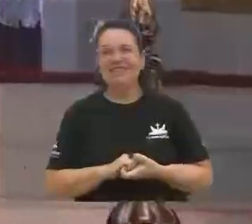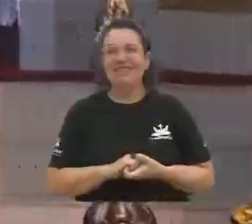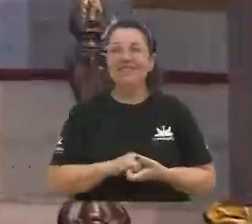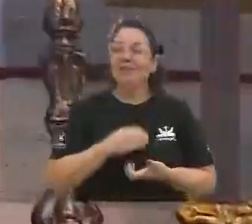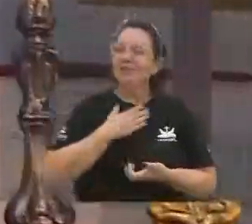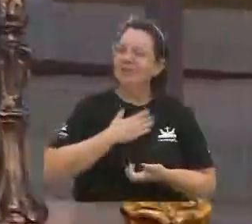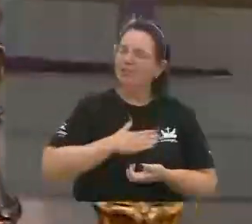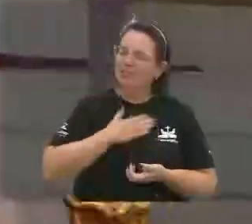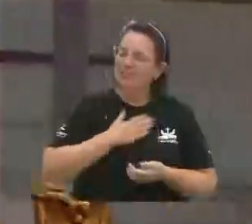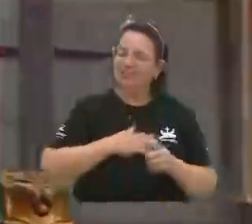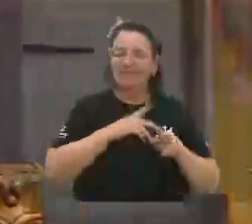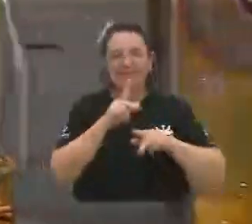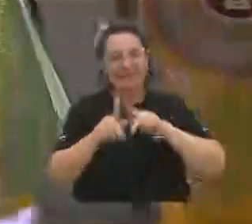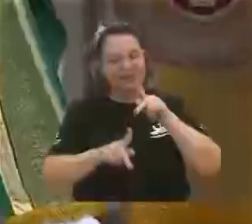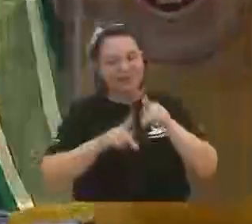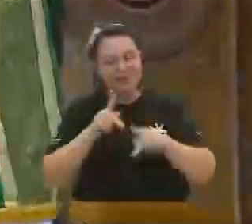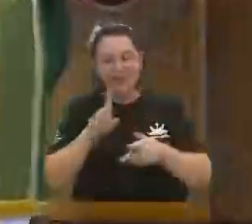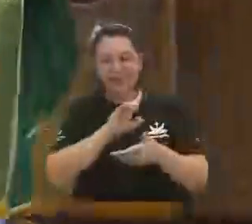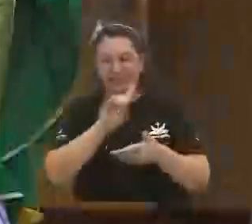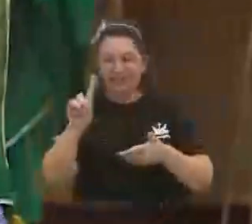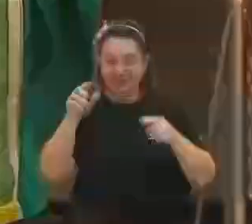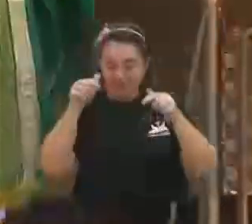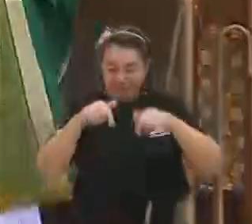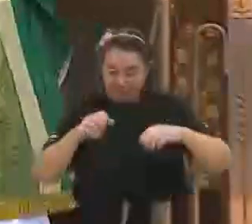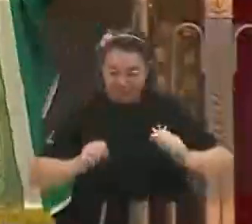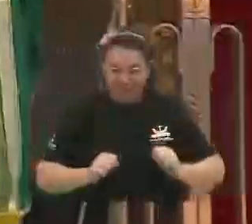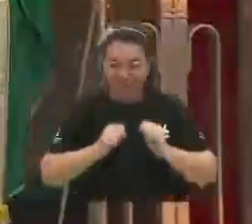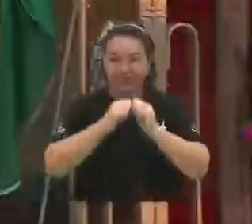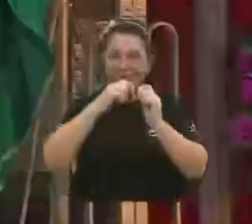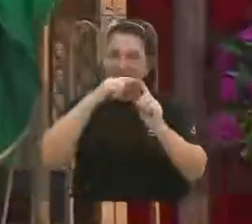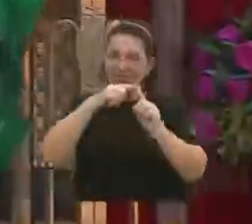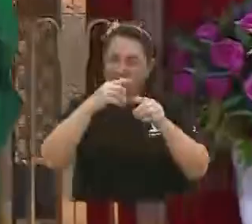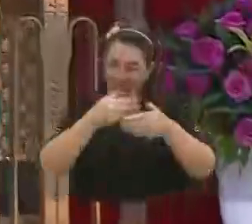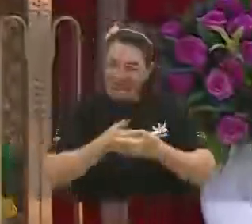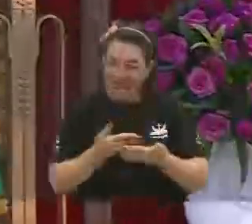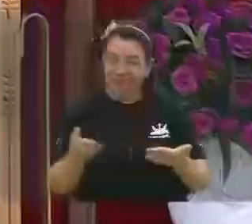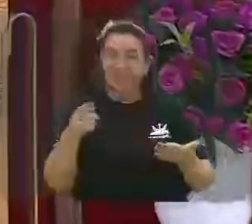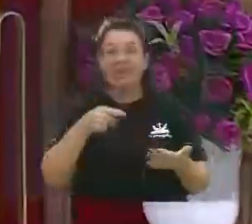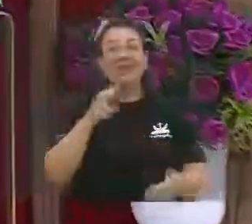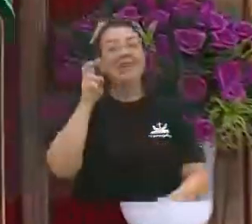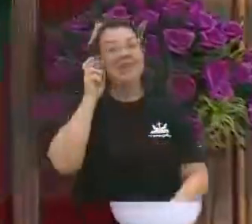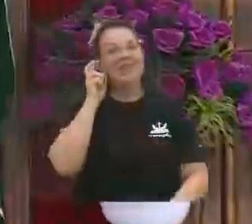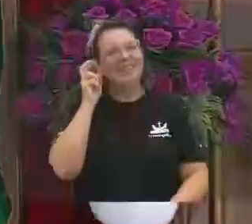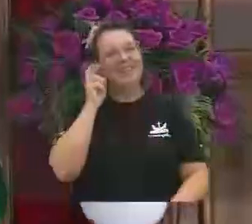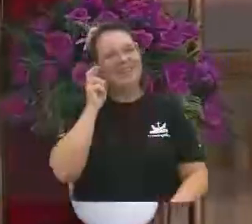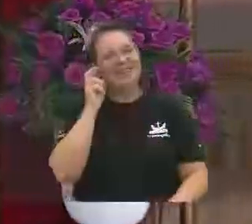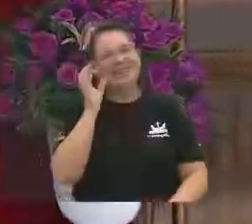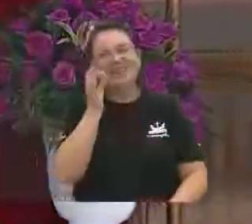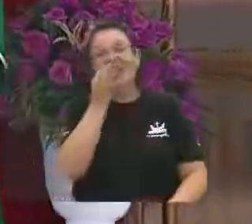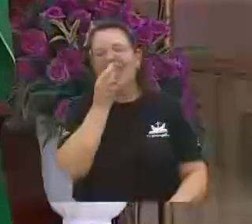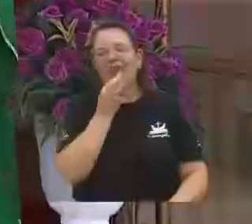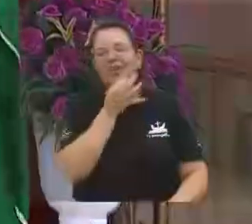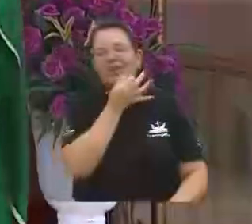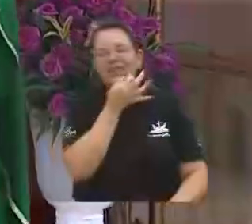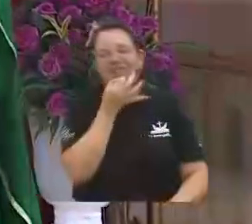querido povo de Deus aqui neste Santuário nesta quinta-feira eucarística